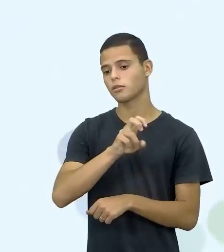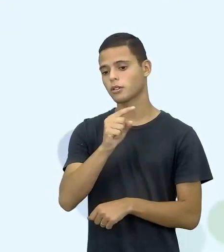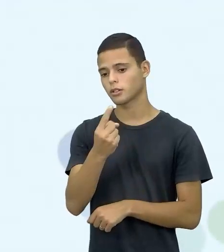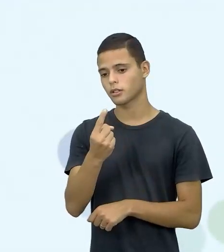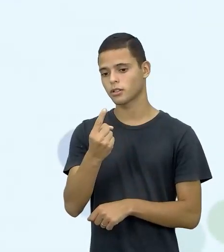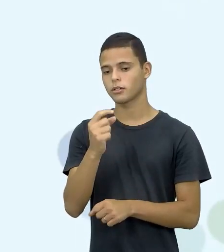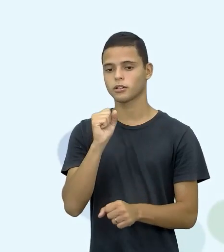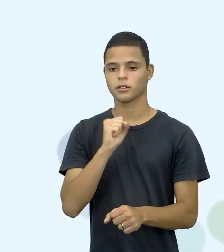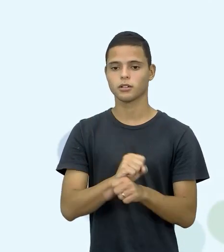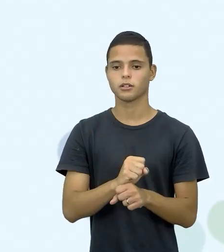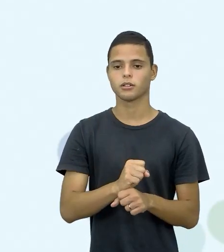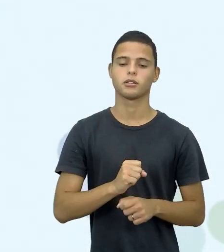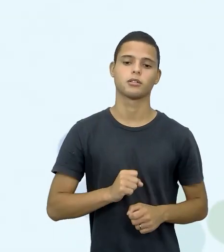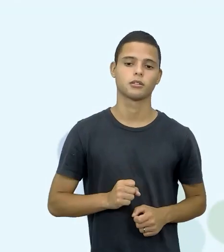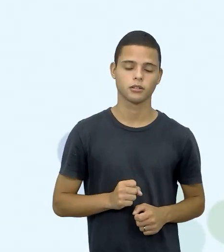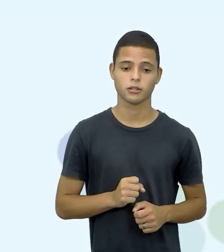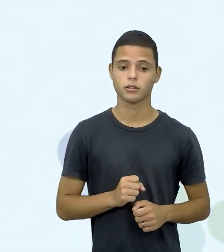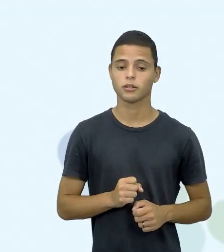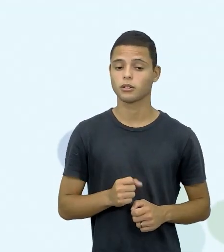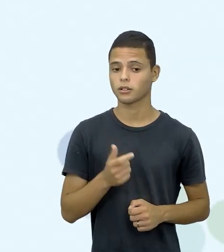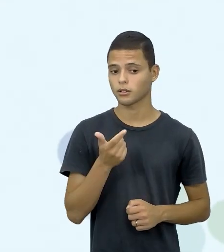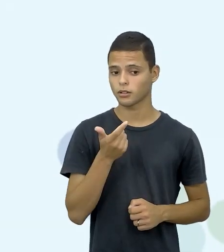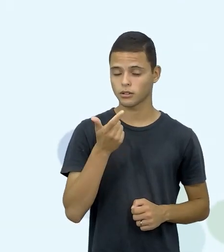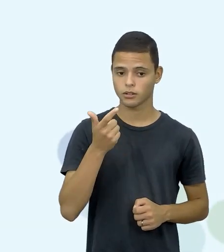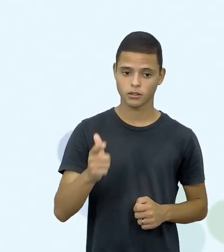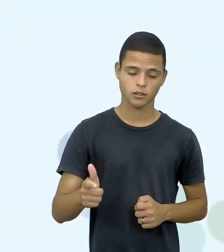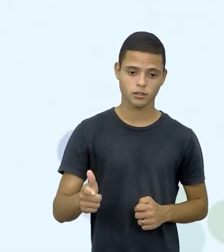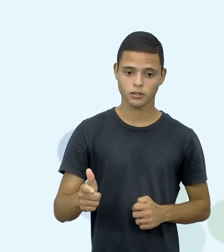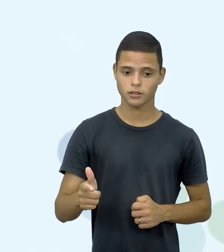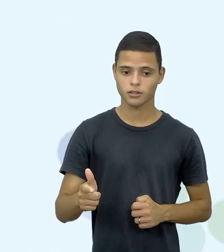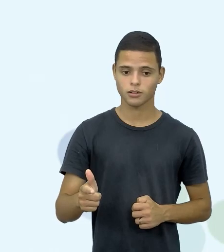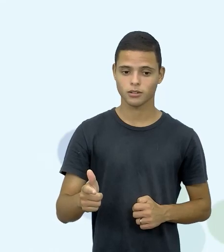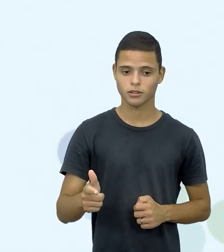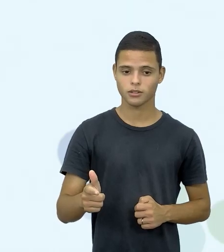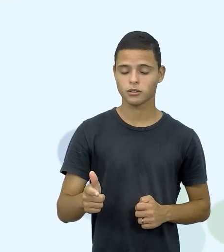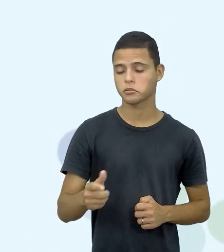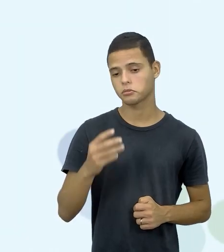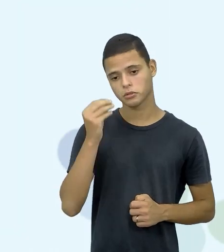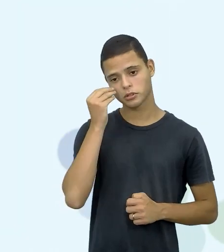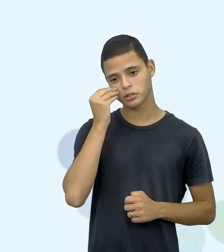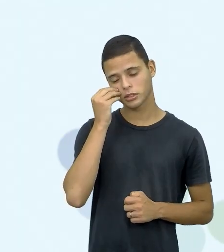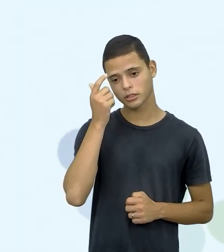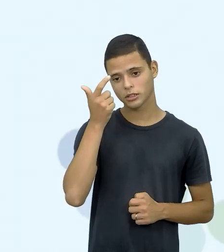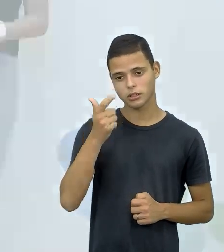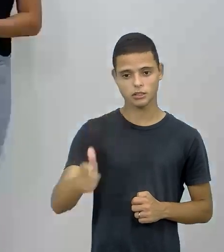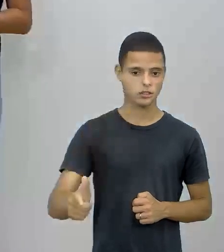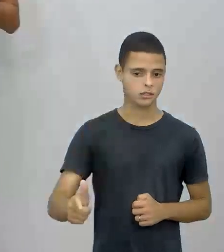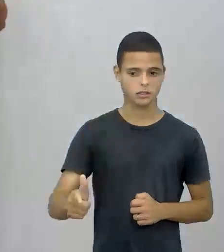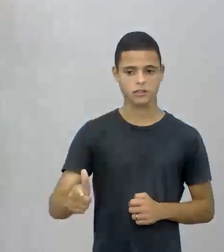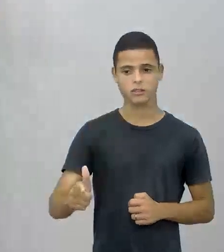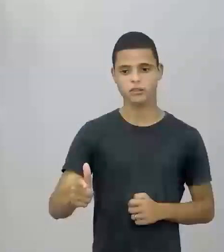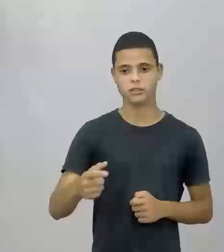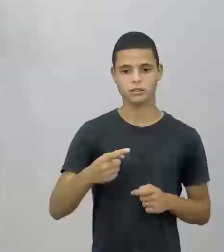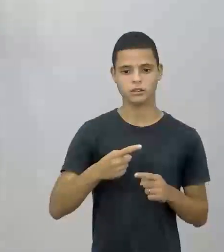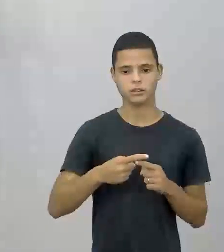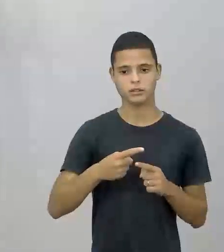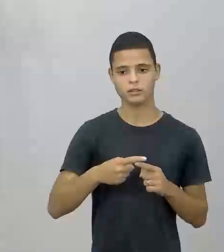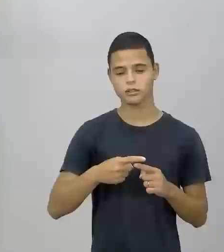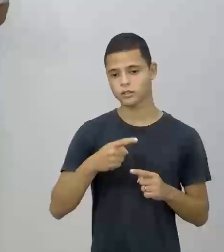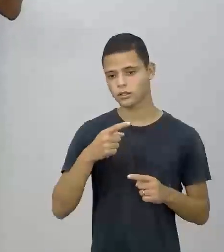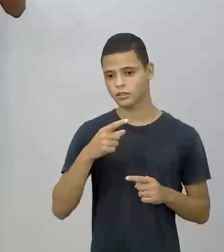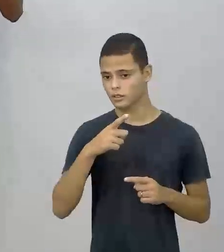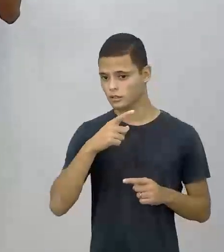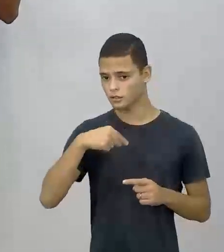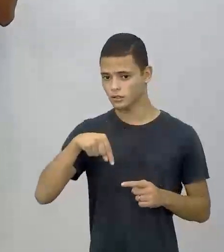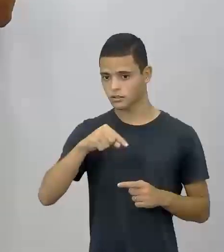mais ajeitadinho, né? Vamos fazer mais uma ou você já tá com dor na Eu coluna? tô com dor na coluna, mas vamos fazer, né, professora? Vamos que fazer manda. mais uma, porque dê uma olhada na professora nossa que